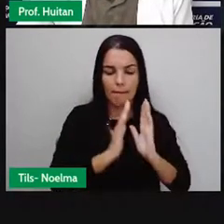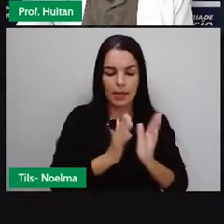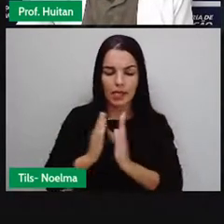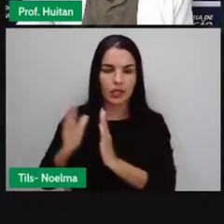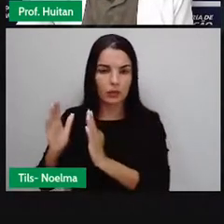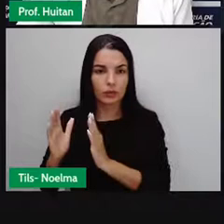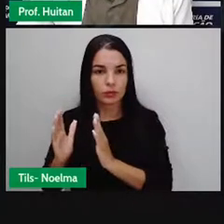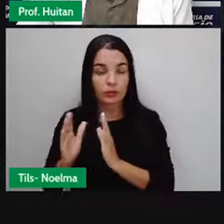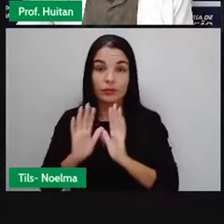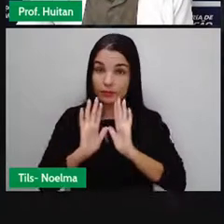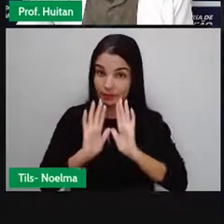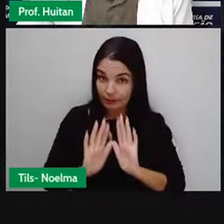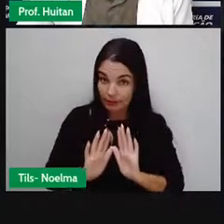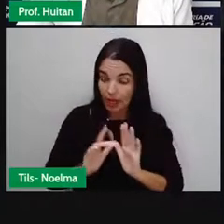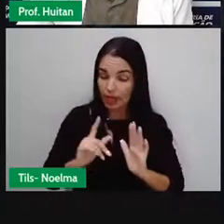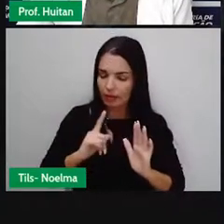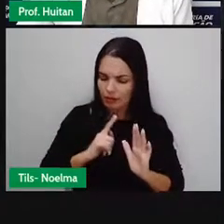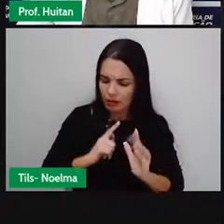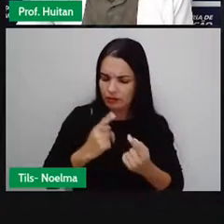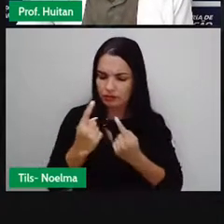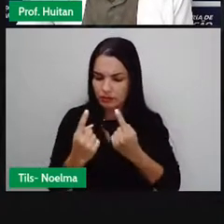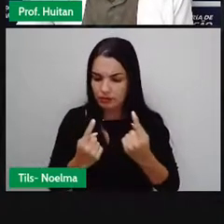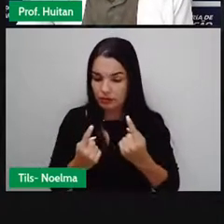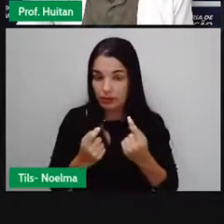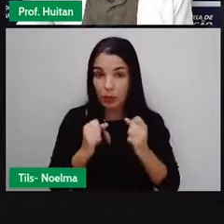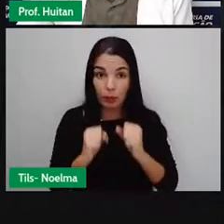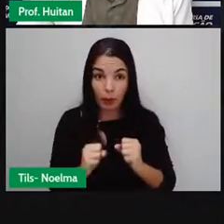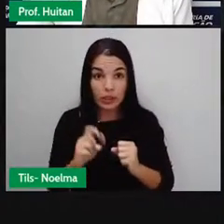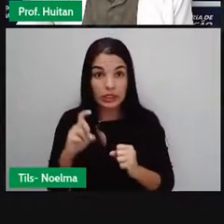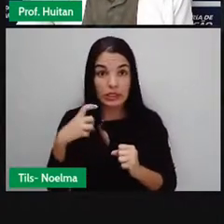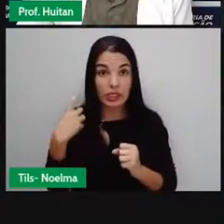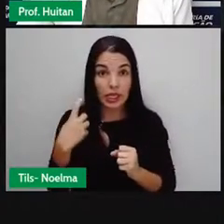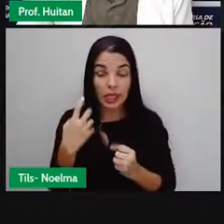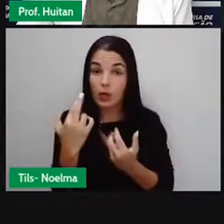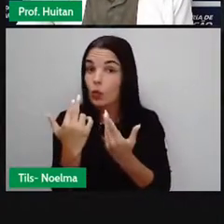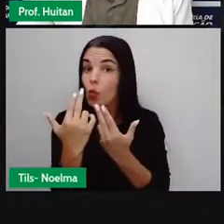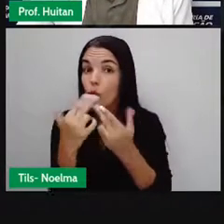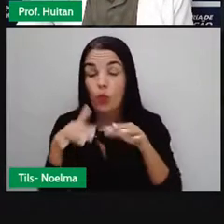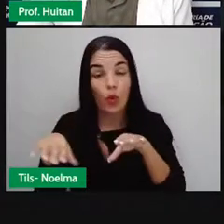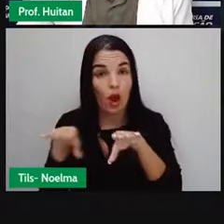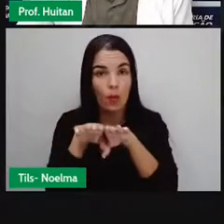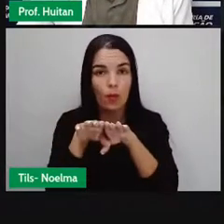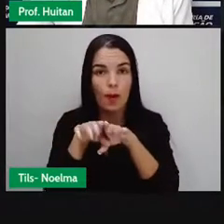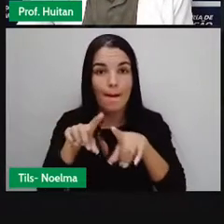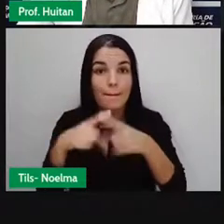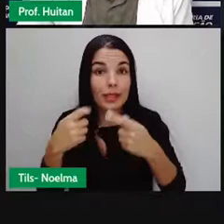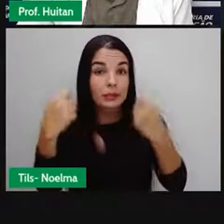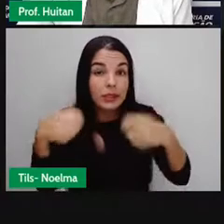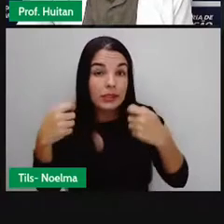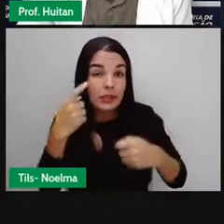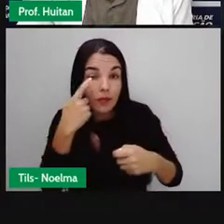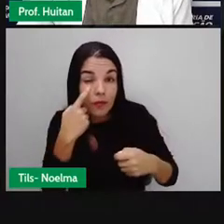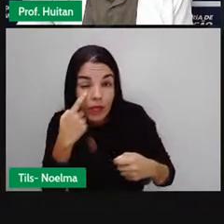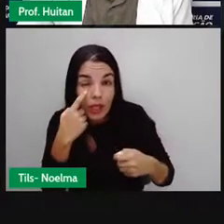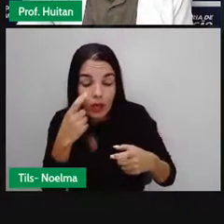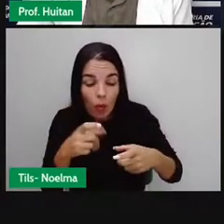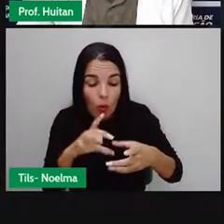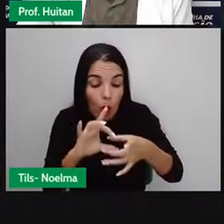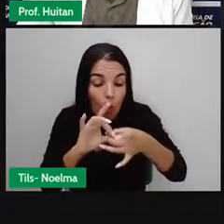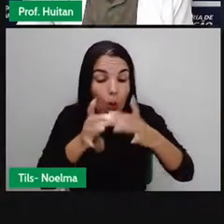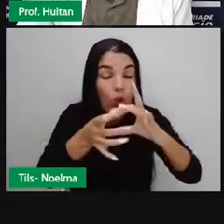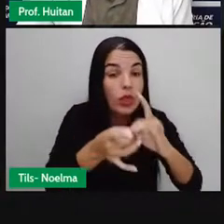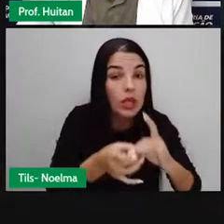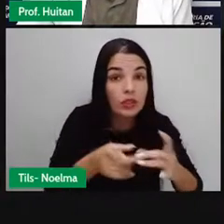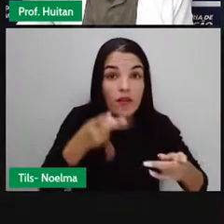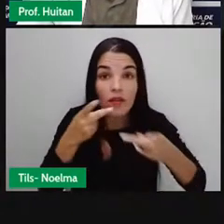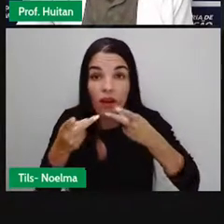coisa. Depende da circunstância em que ela é produzida, em que ela é escrita, em que ela é falada. Não é? Então,